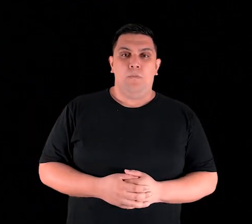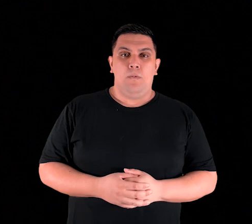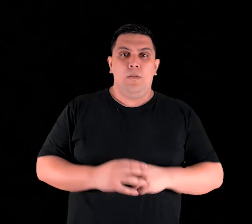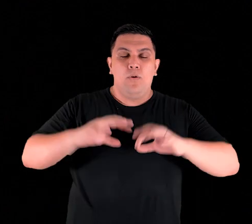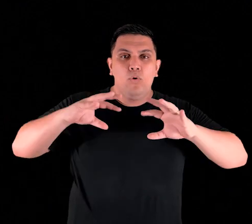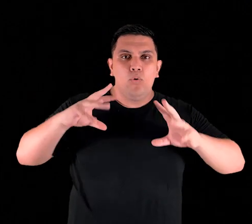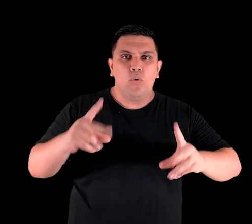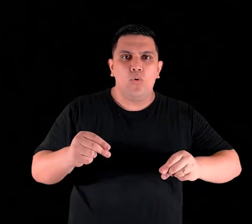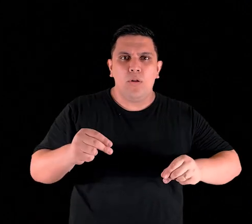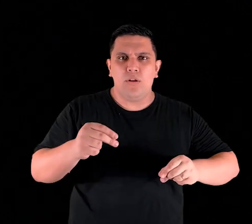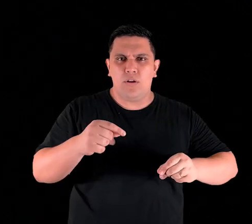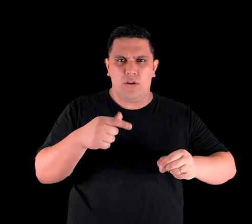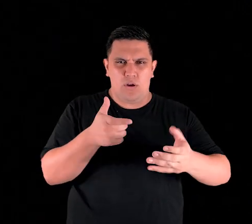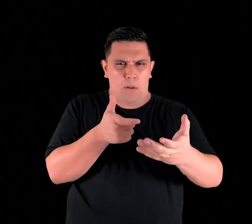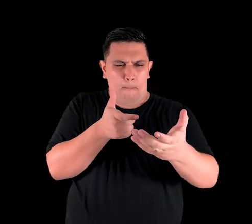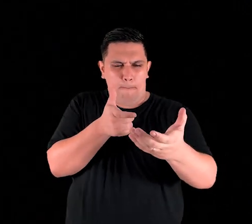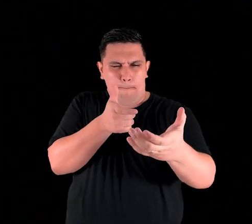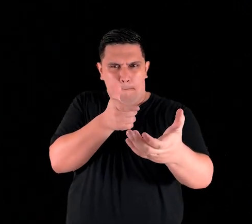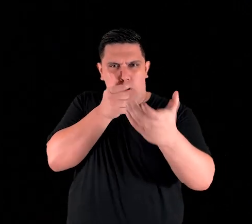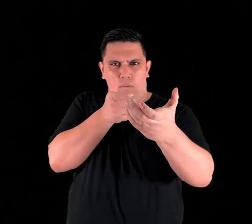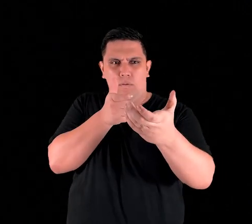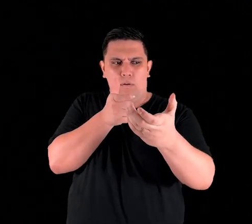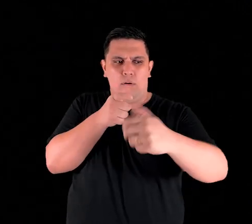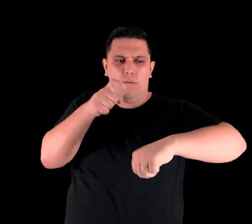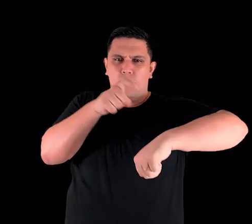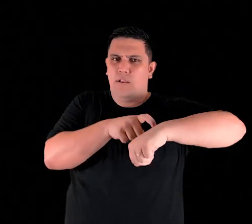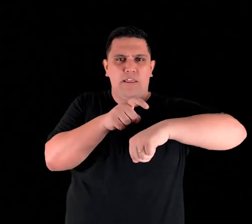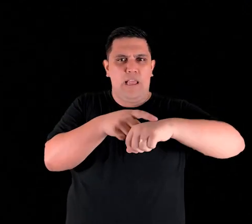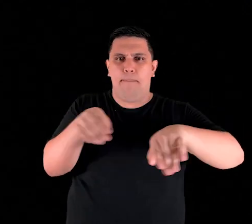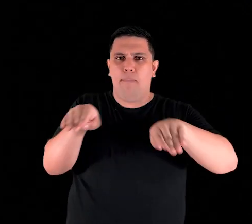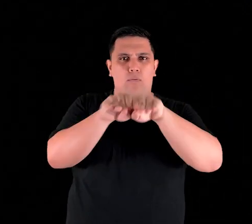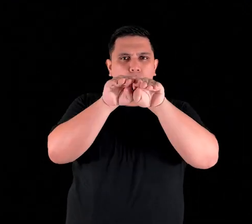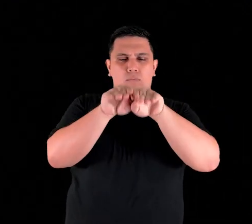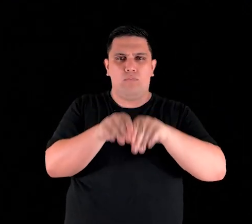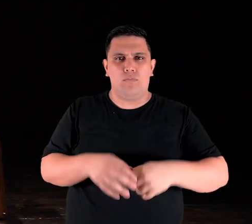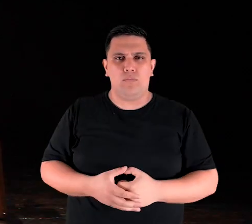todos puxaram o gatilho ao mesmo tempo.